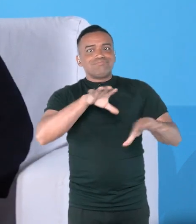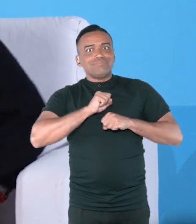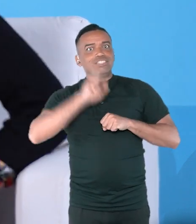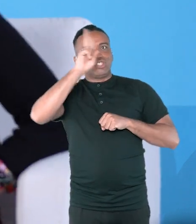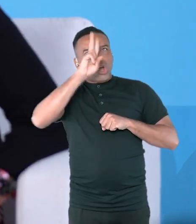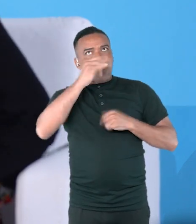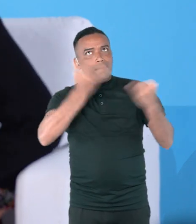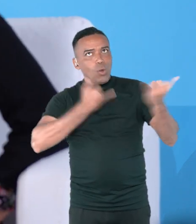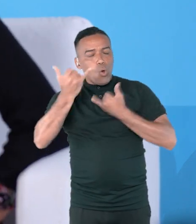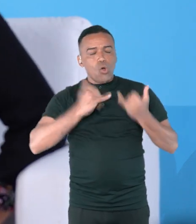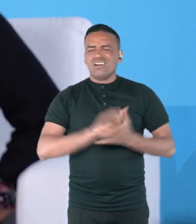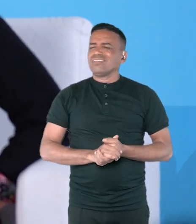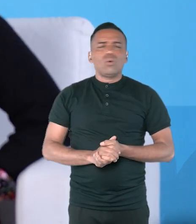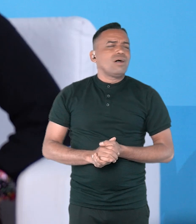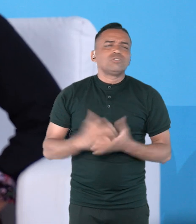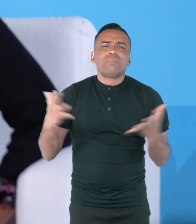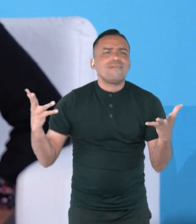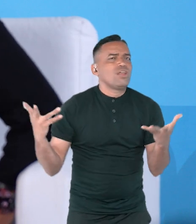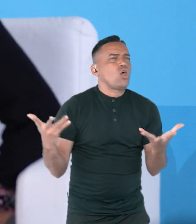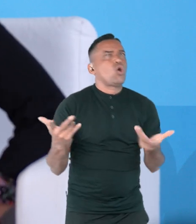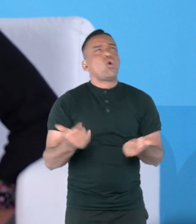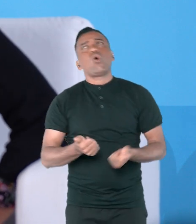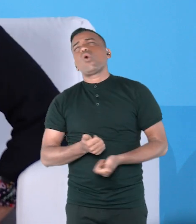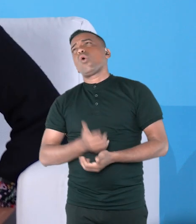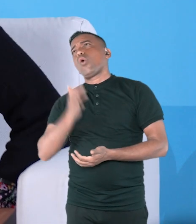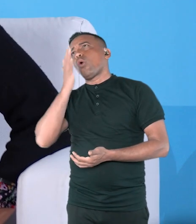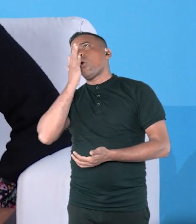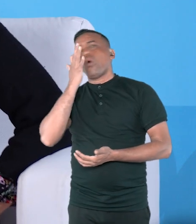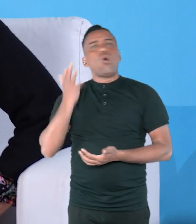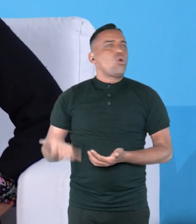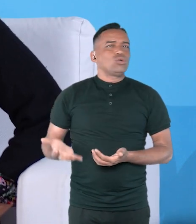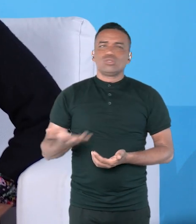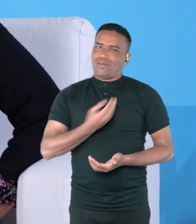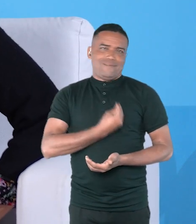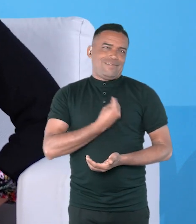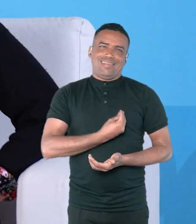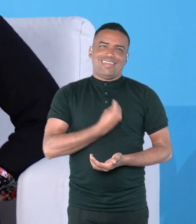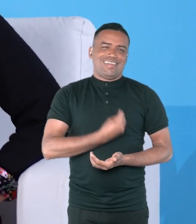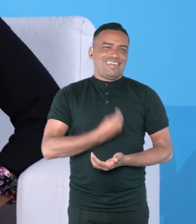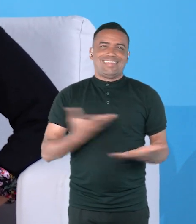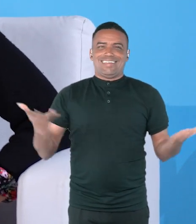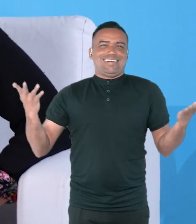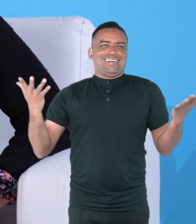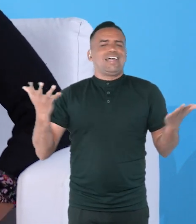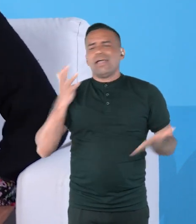Porque eu acho muito fascinante, né, Afonso, a vida.